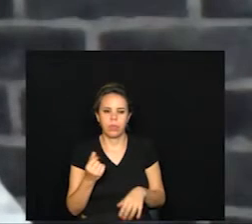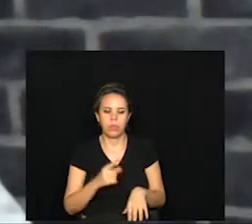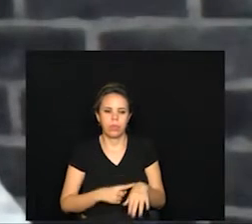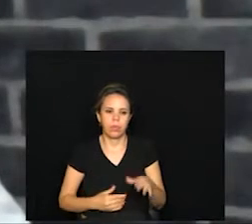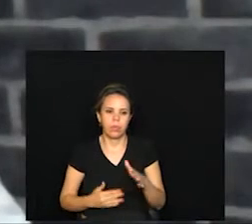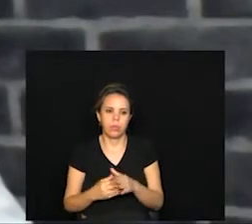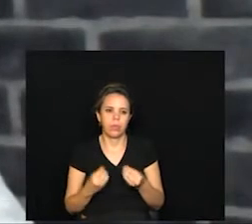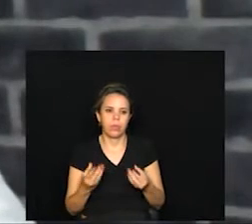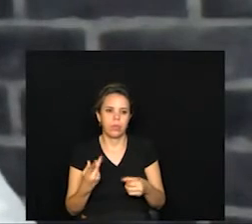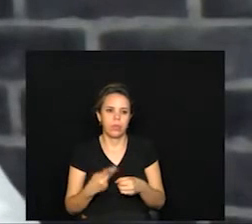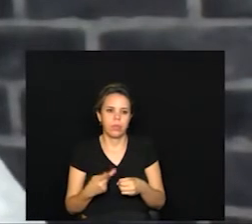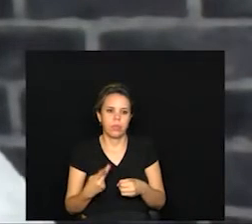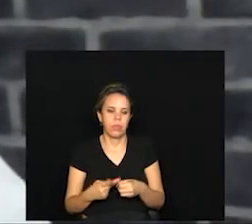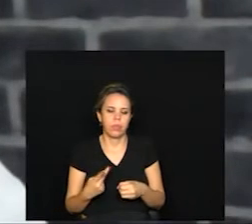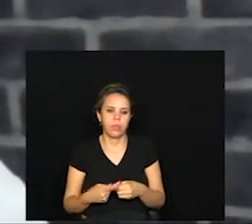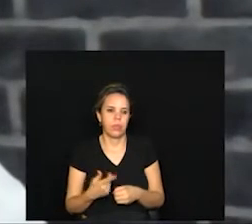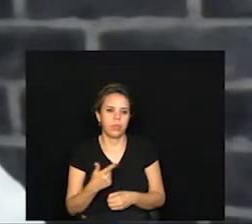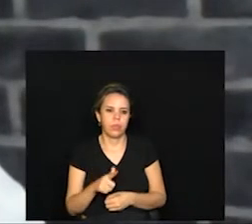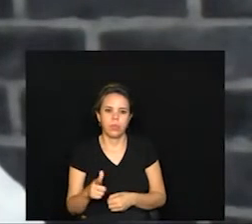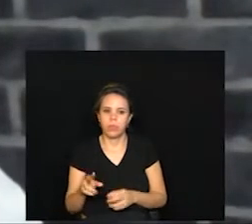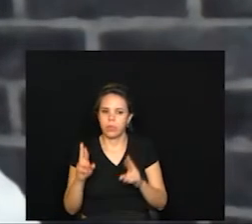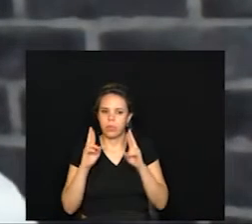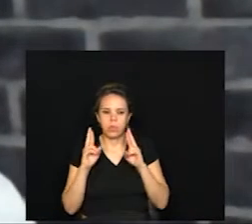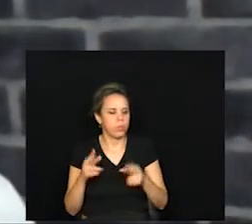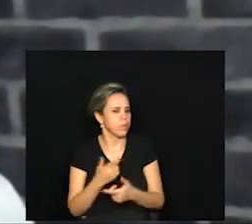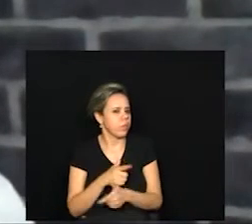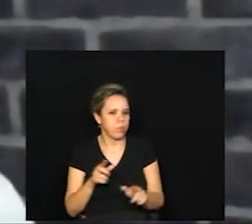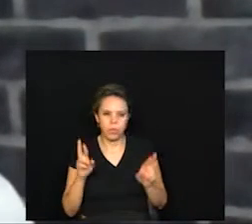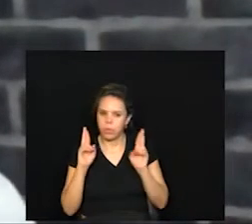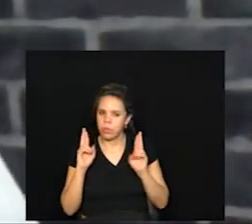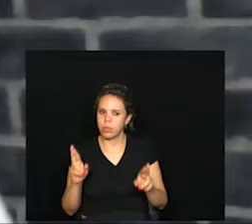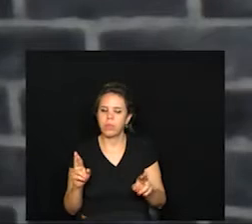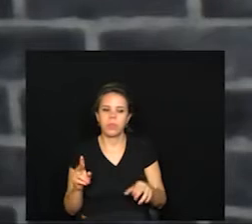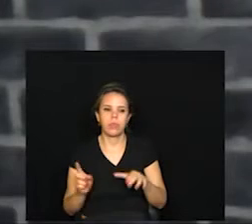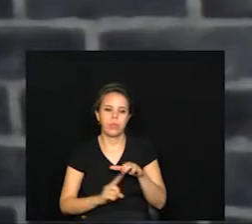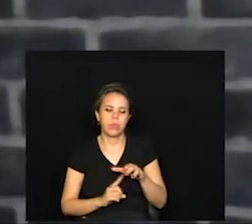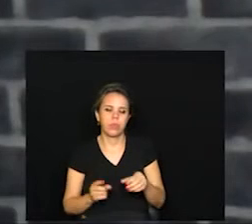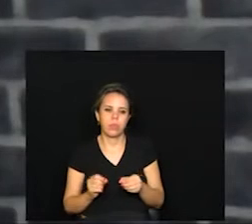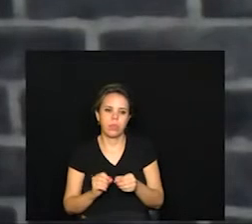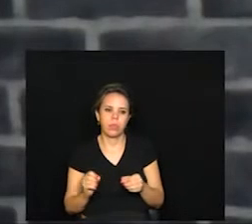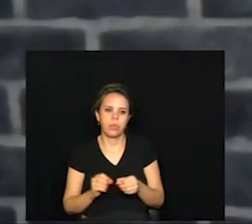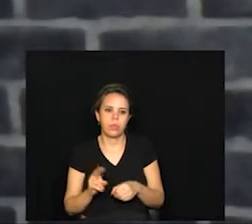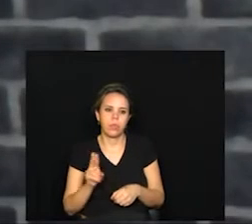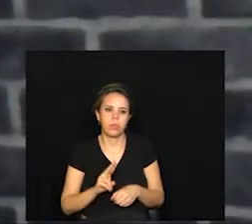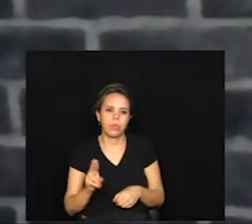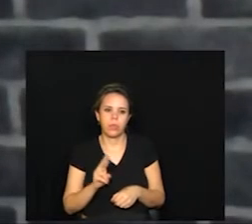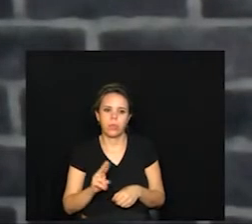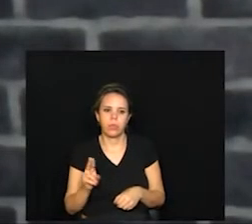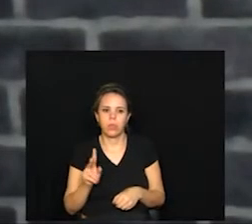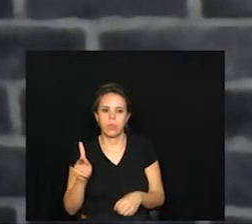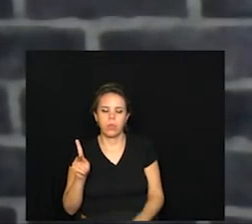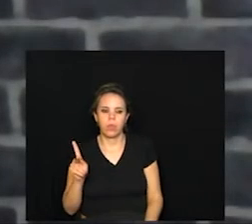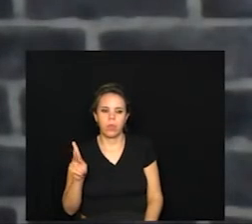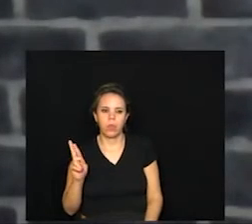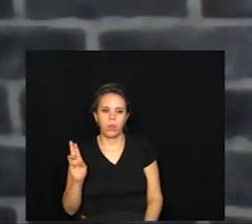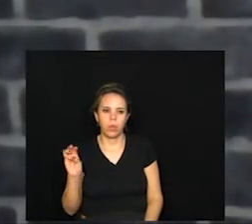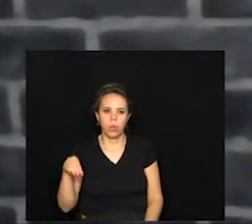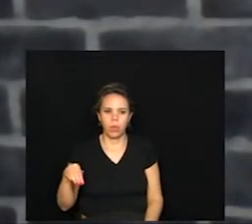para entregar o produto e não respeitaram. E esses consumidores passaram a utilizar a ferramenta do PROCON